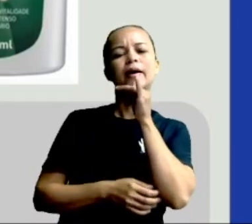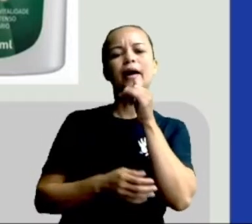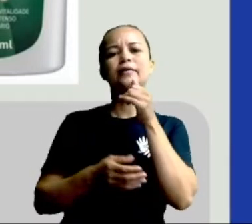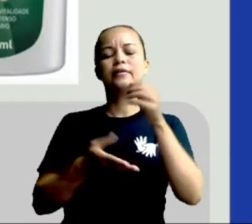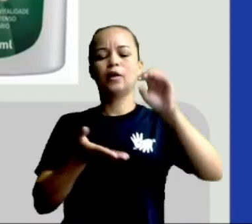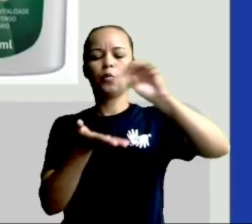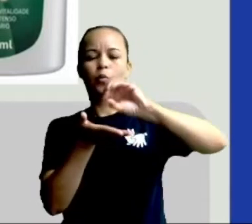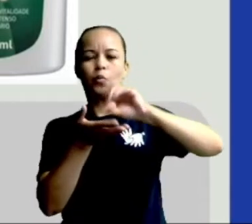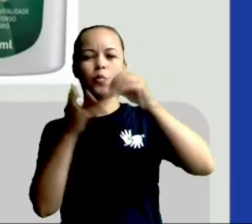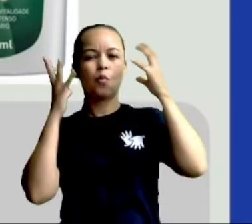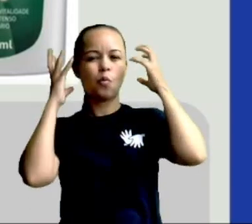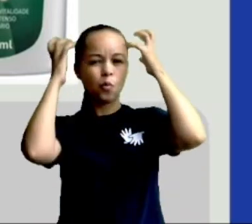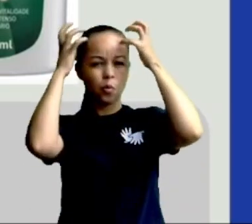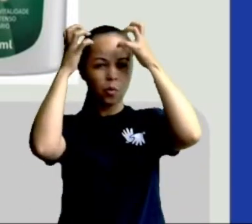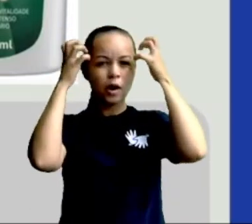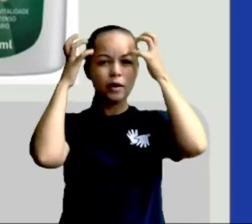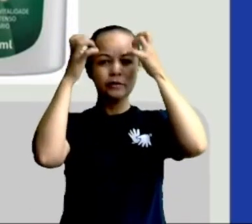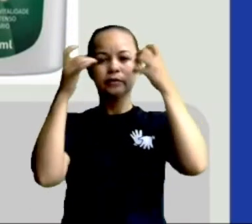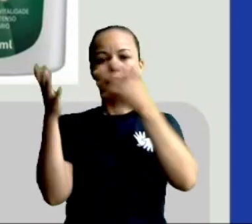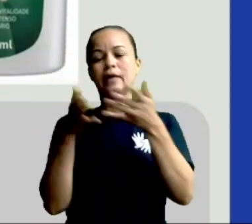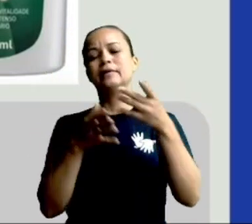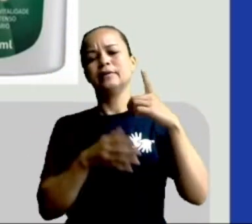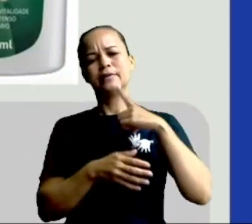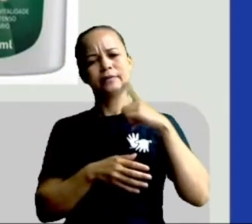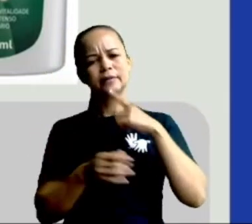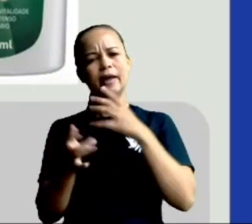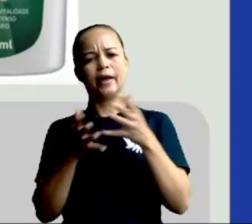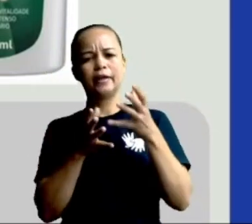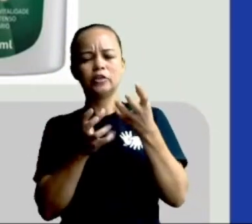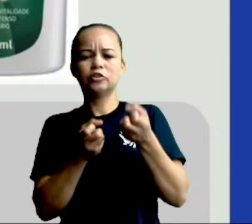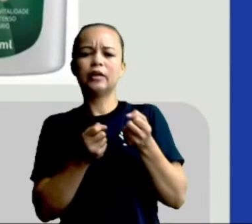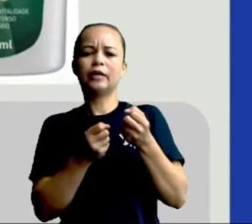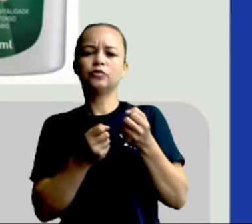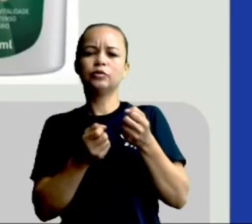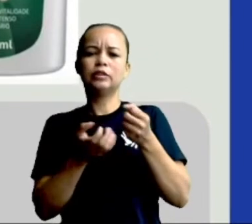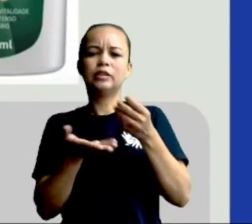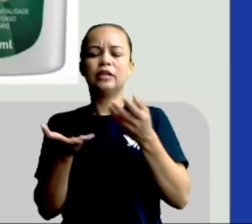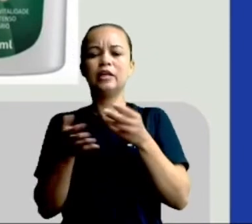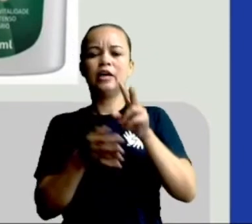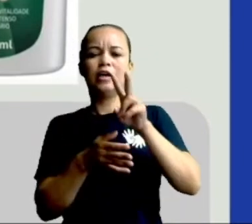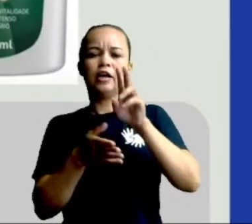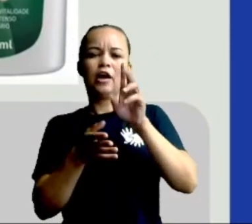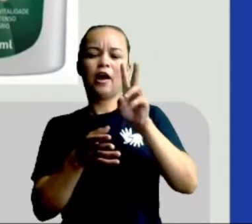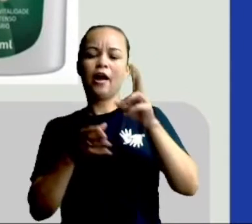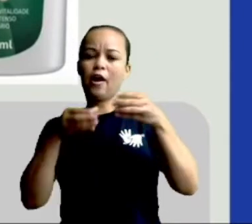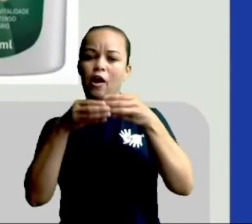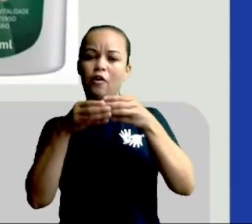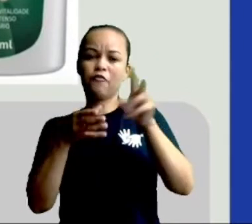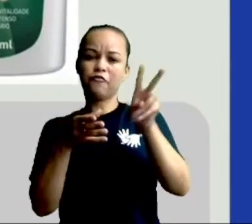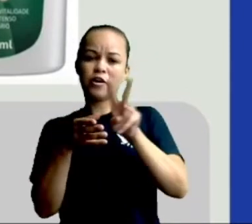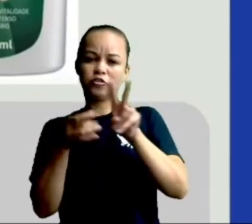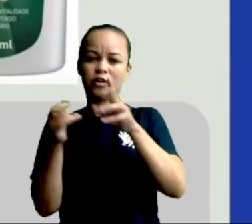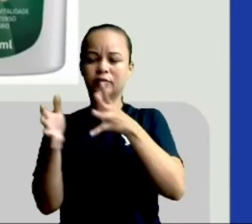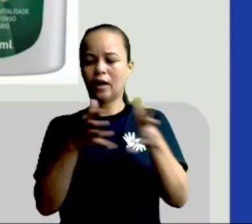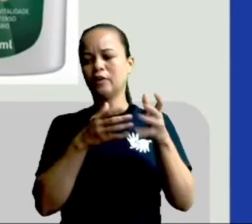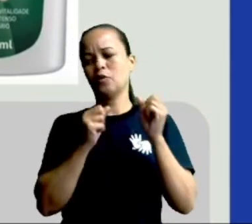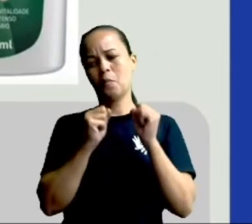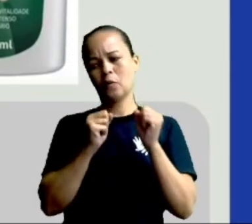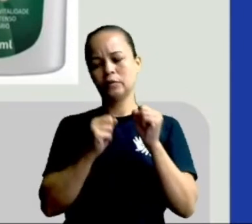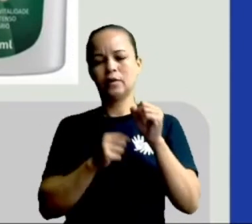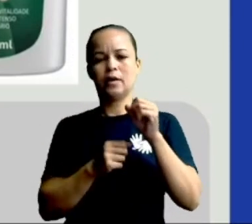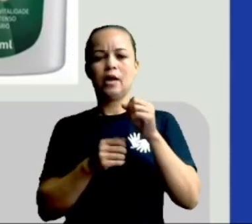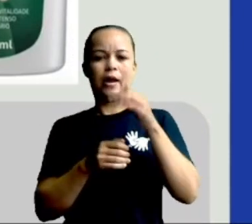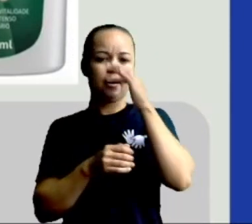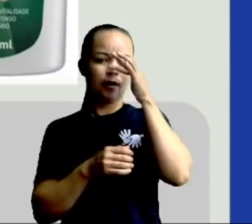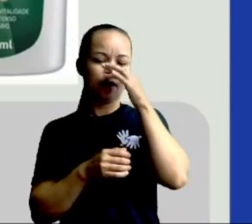observar o shampoo e o condicionador, você vai ver que há extratos de vegetais. Pode ser a babosa, pode